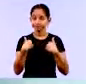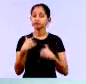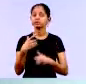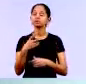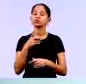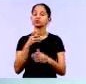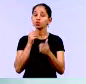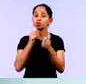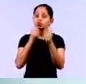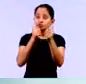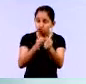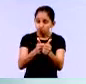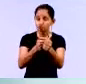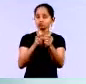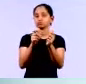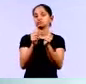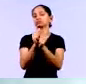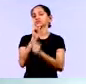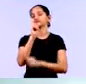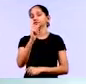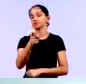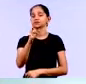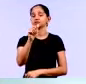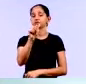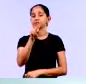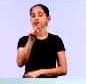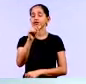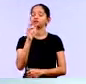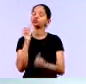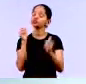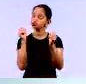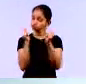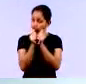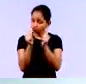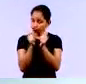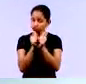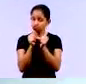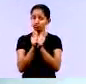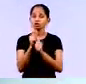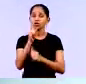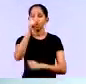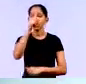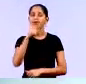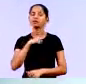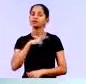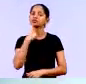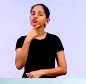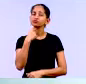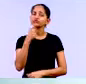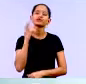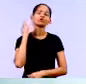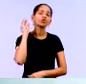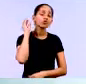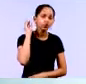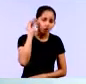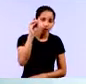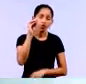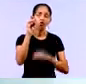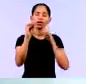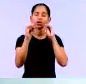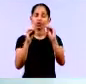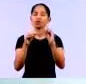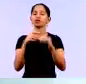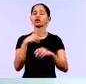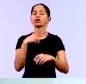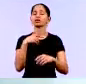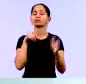estou acompanhando o AVA. Então, lá nas dúvidas, podem pôr as dúvidas, inclusive eu já tive